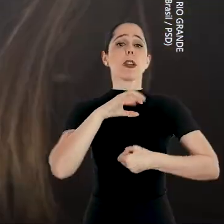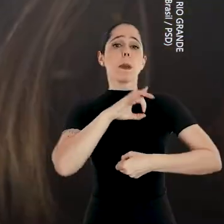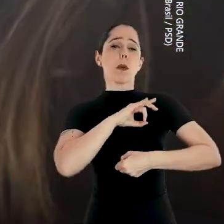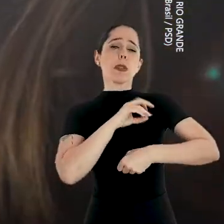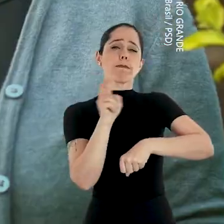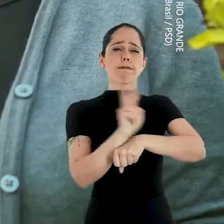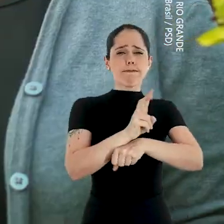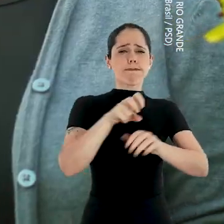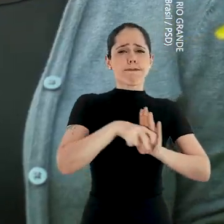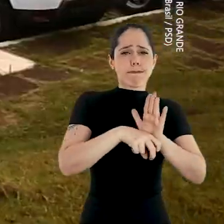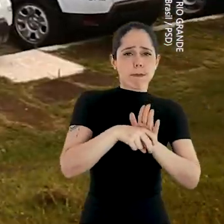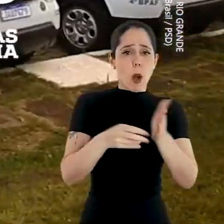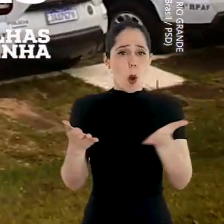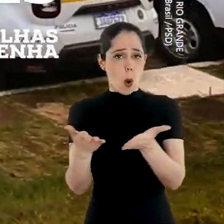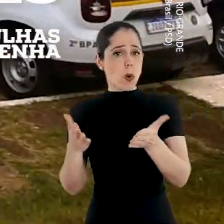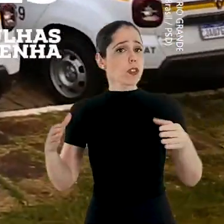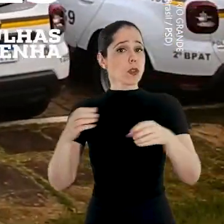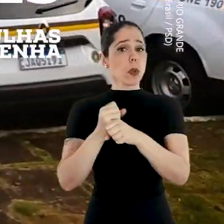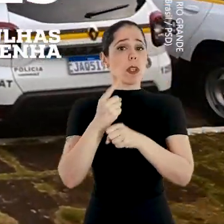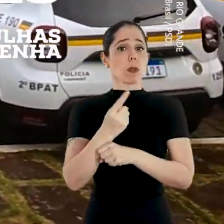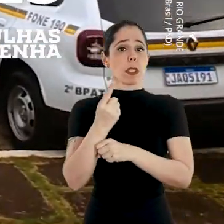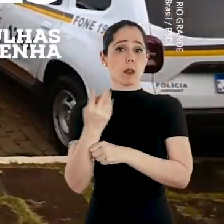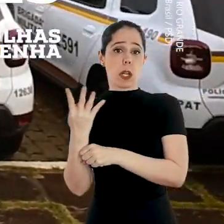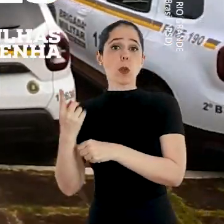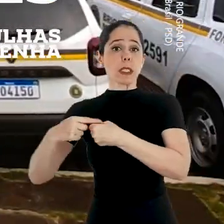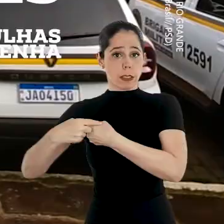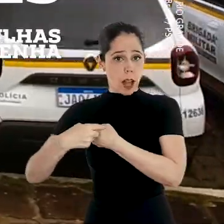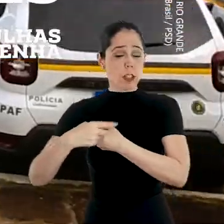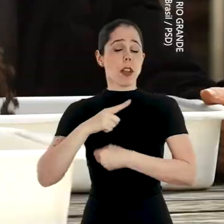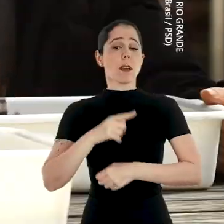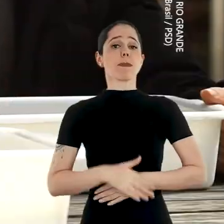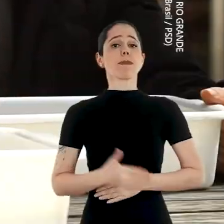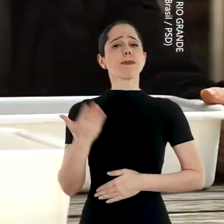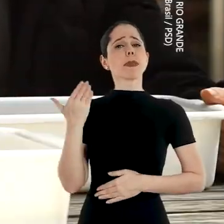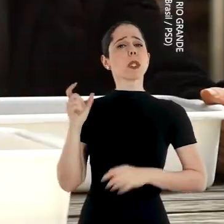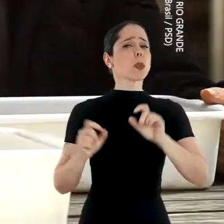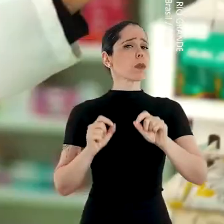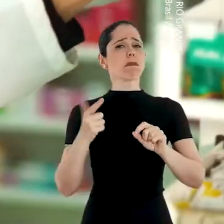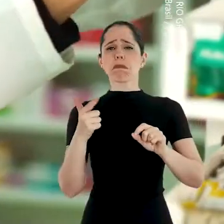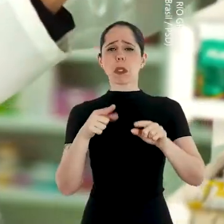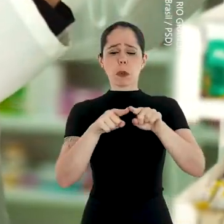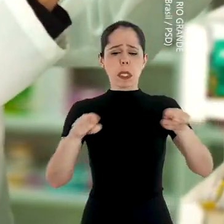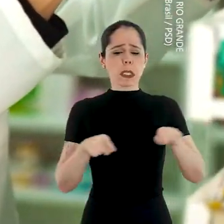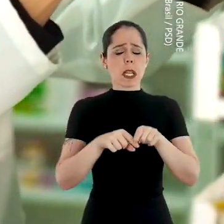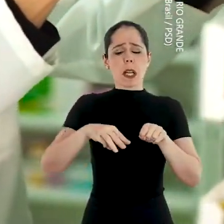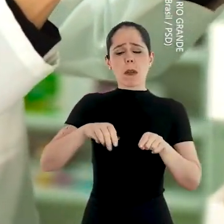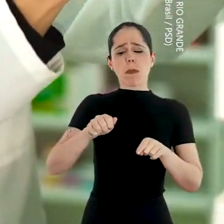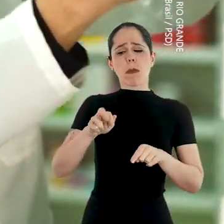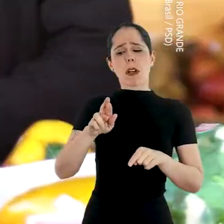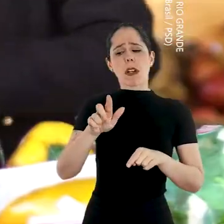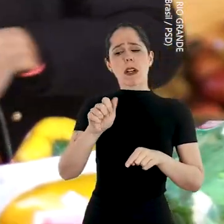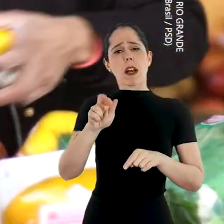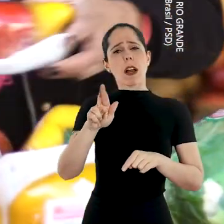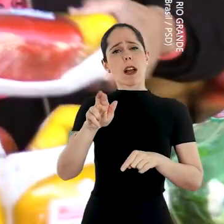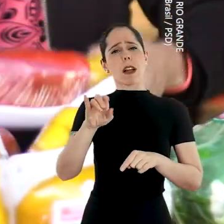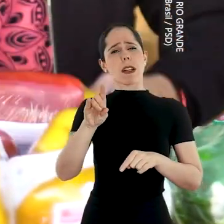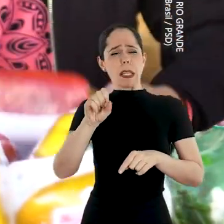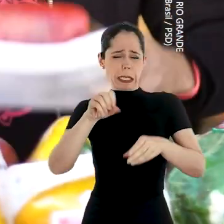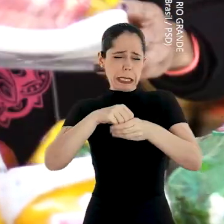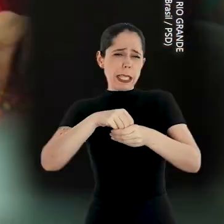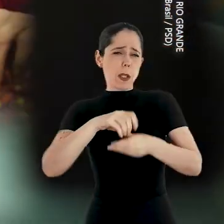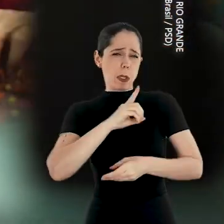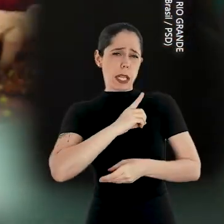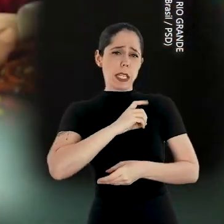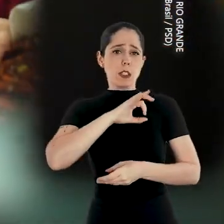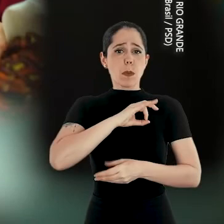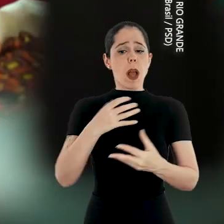com patrulhas Maria da Penha. Hoje são 114. Antes não existiam as salas das Margaridas nas delegacias de